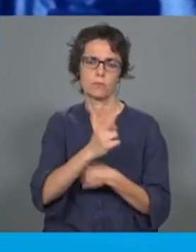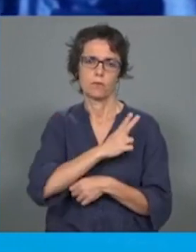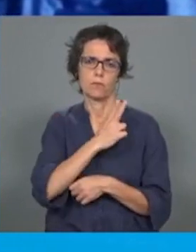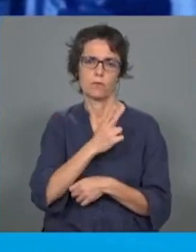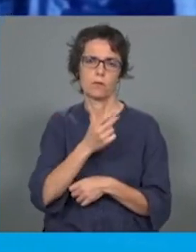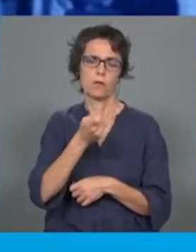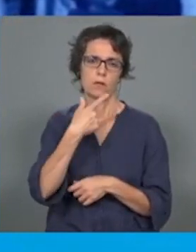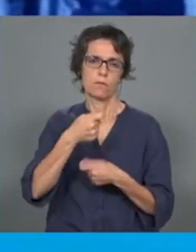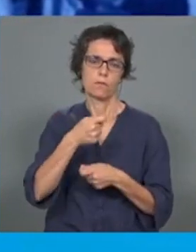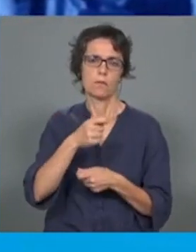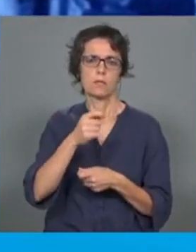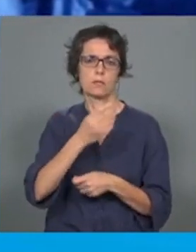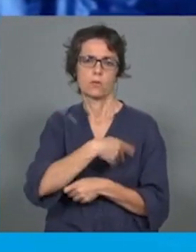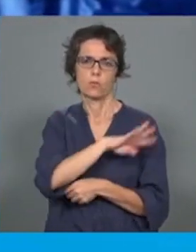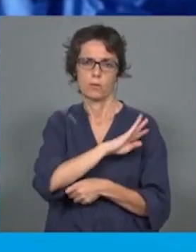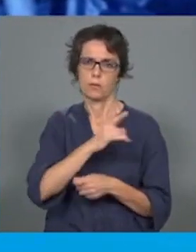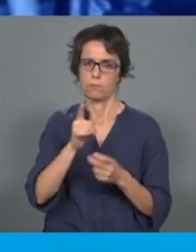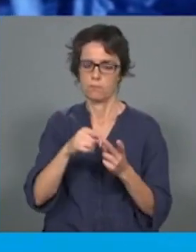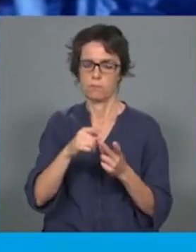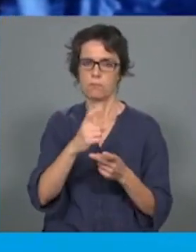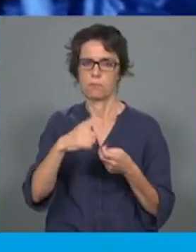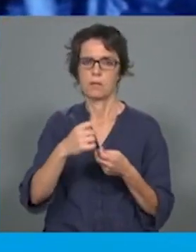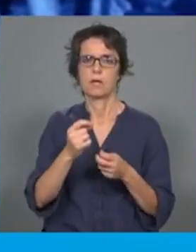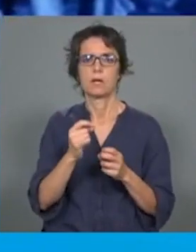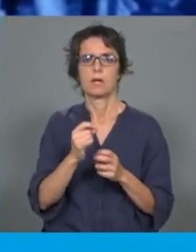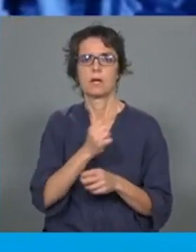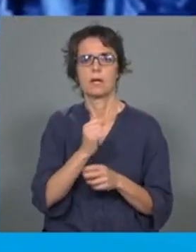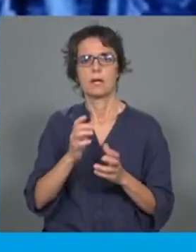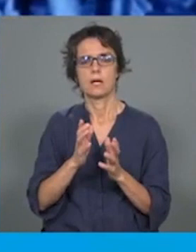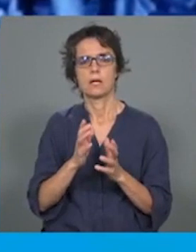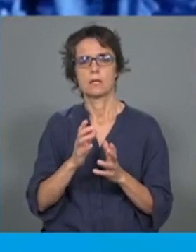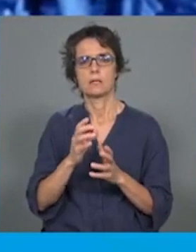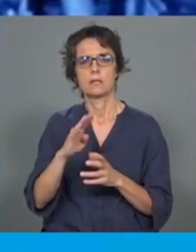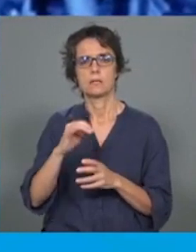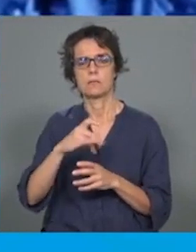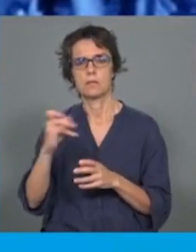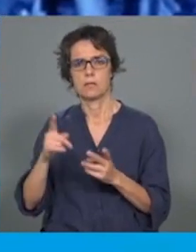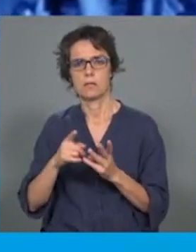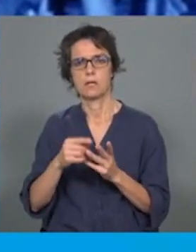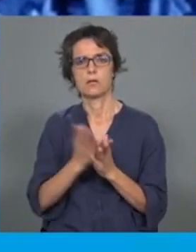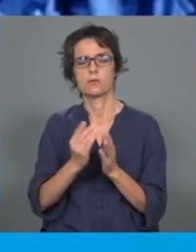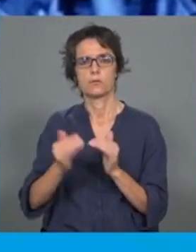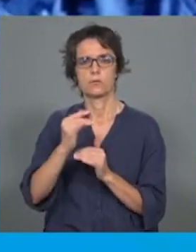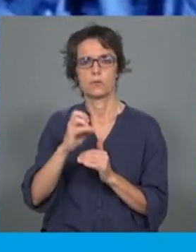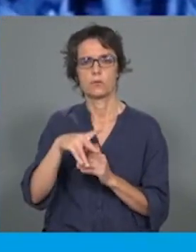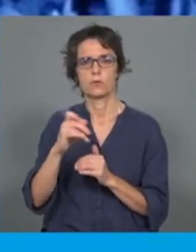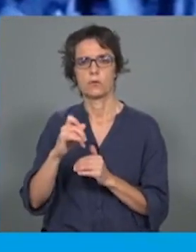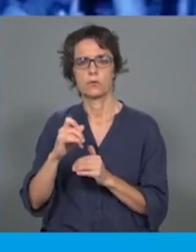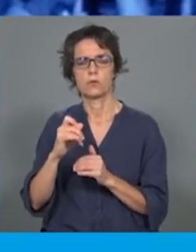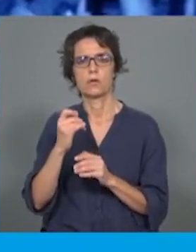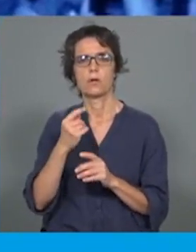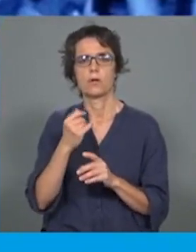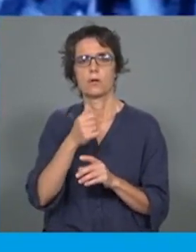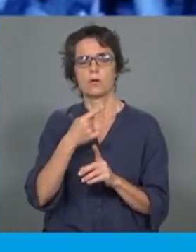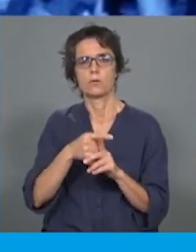Farmácia de Coimbra, a Casa Sul de São Mateus, a Escola Superior Norte da Cruz Vermelha, enfim, a Ordem dos Médicos, quer de Coimbra,